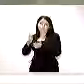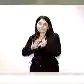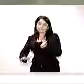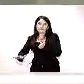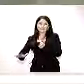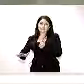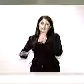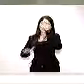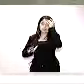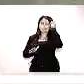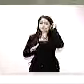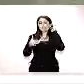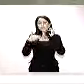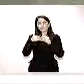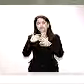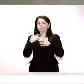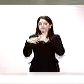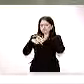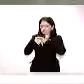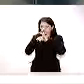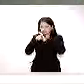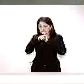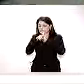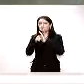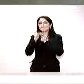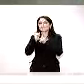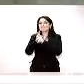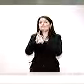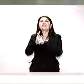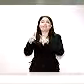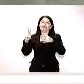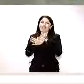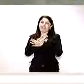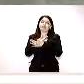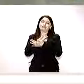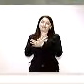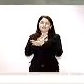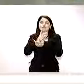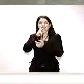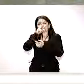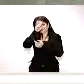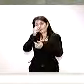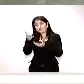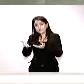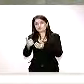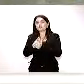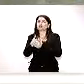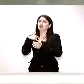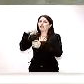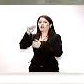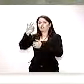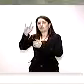eh aponta irregularidades que não foram afastadas eu acompanho os órgãos da